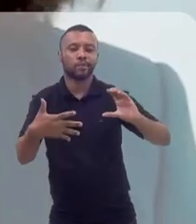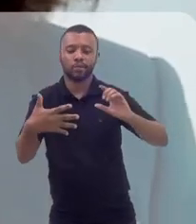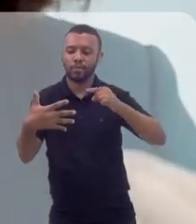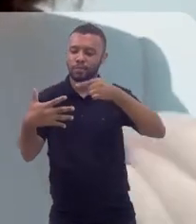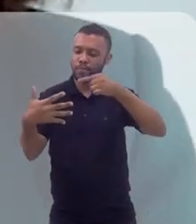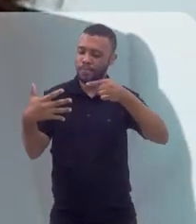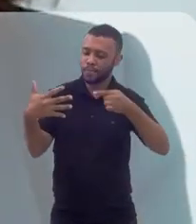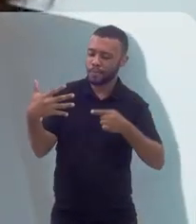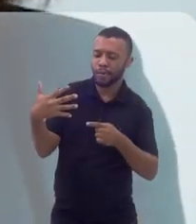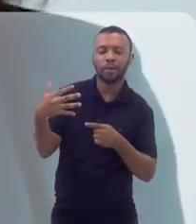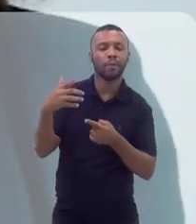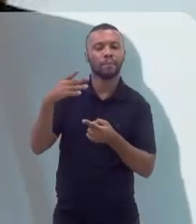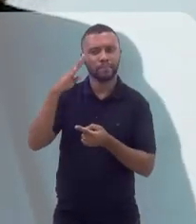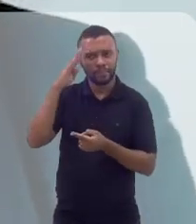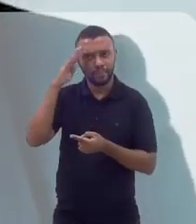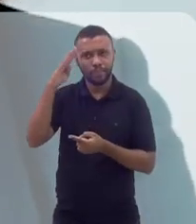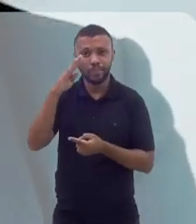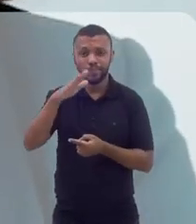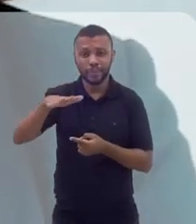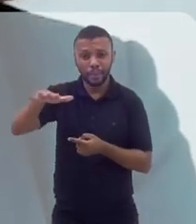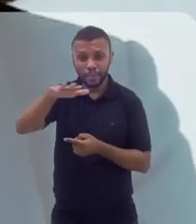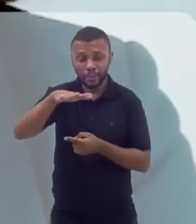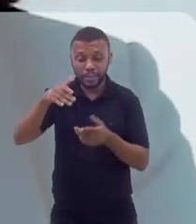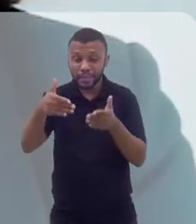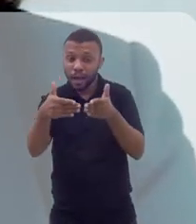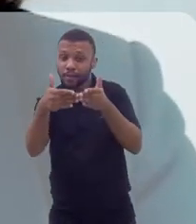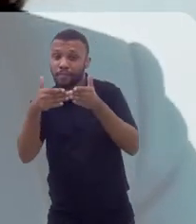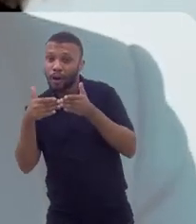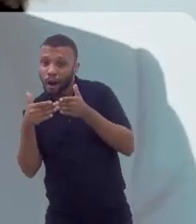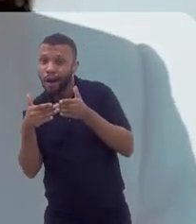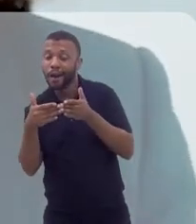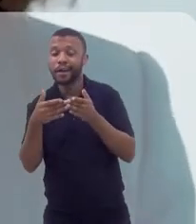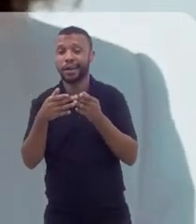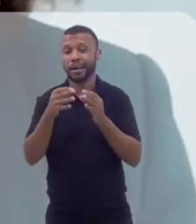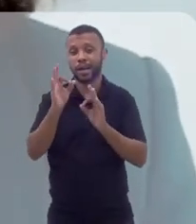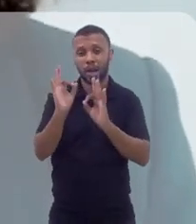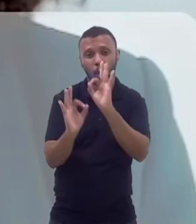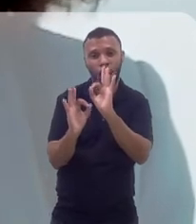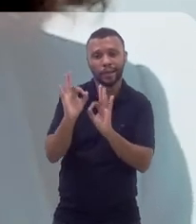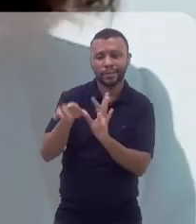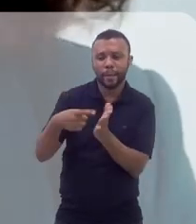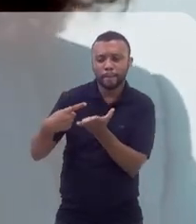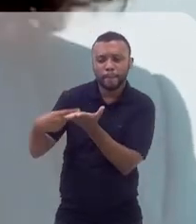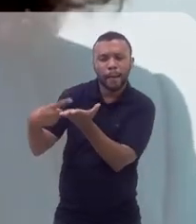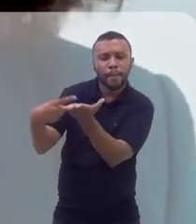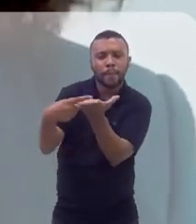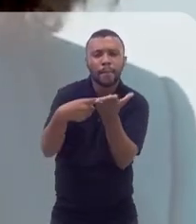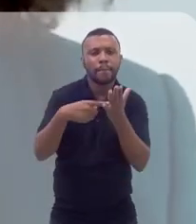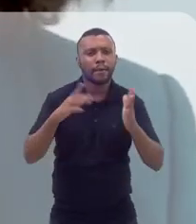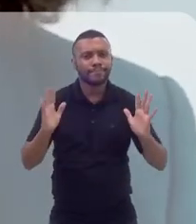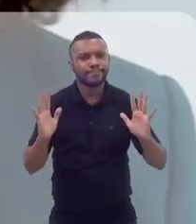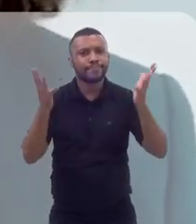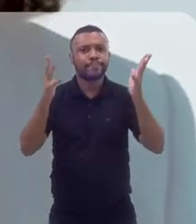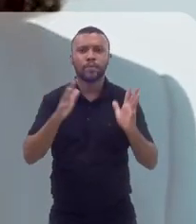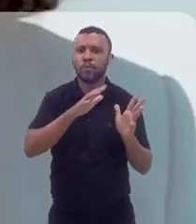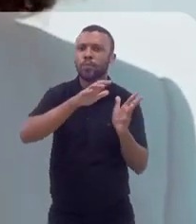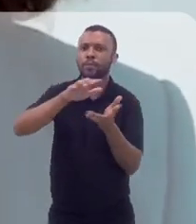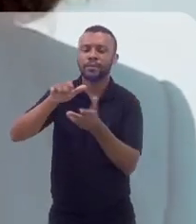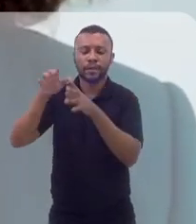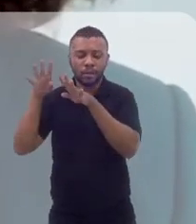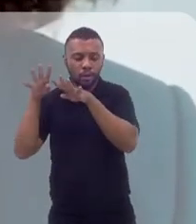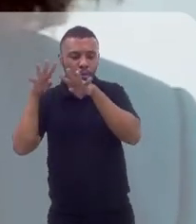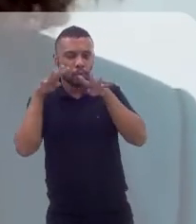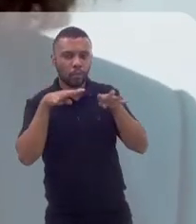Principalmente desse caos, para quem não tá ali dentro, que se organiza numa festa maravilhosa para o mundo inteiro